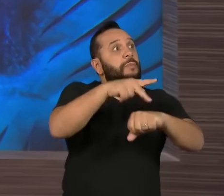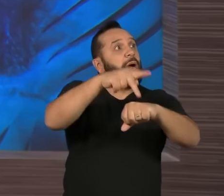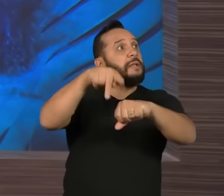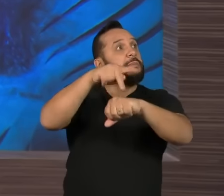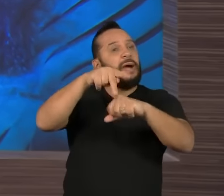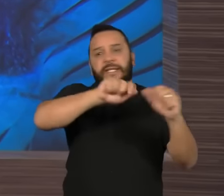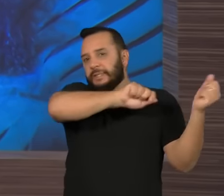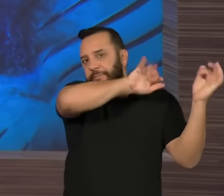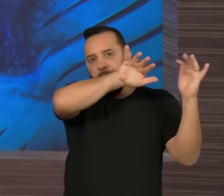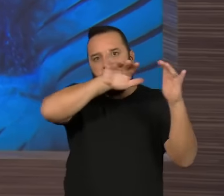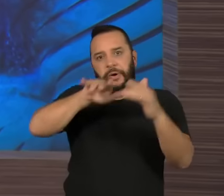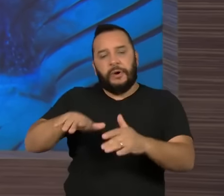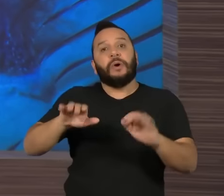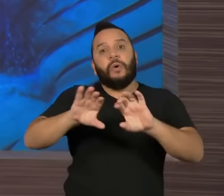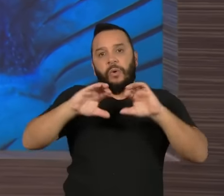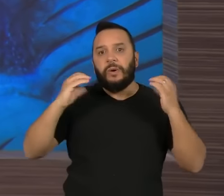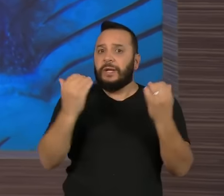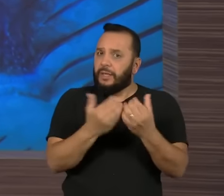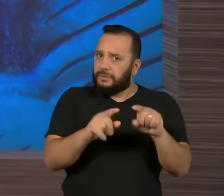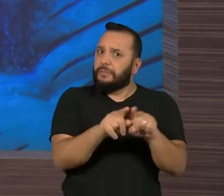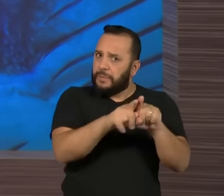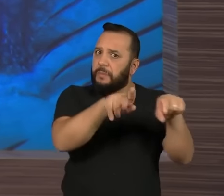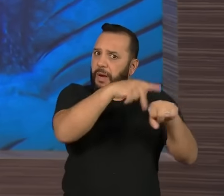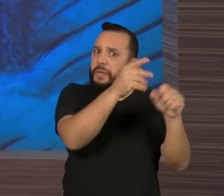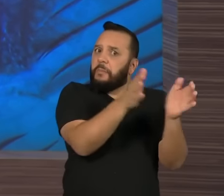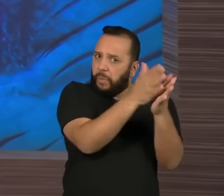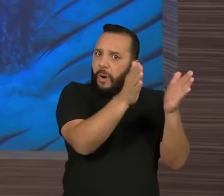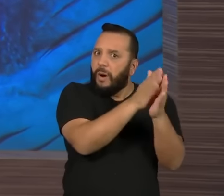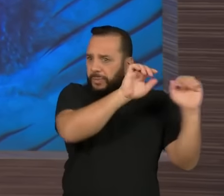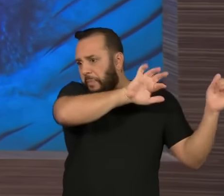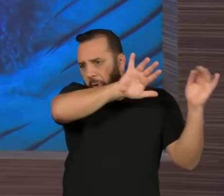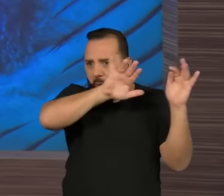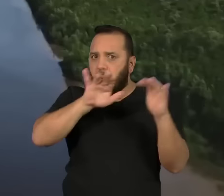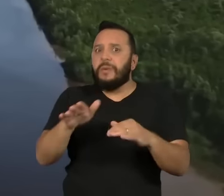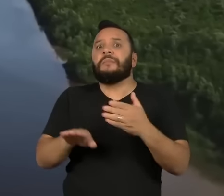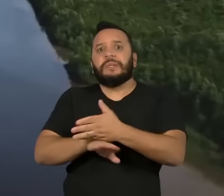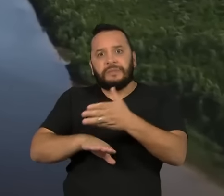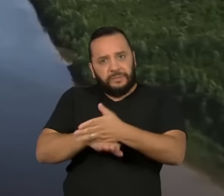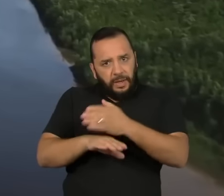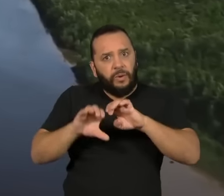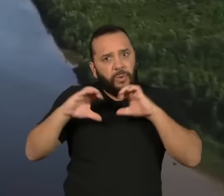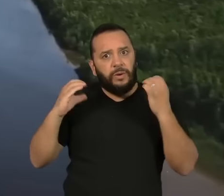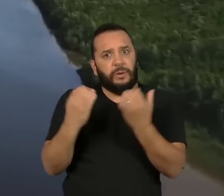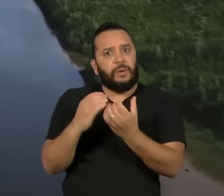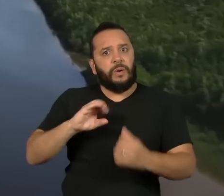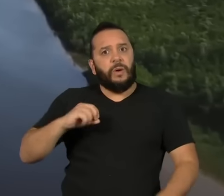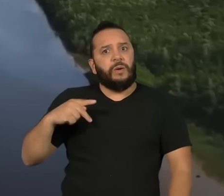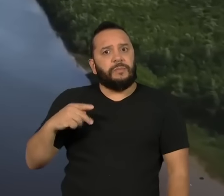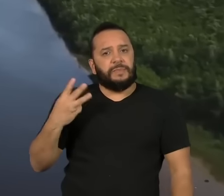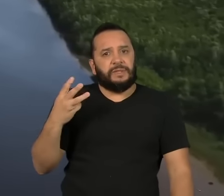para a Conferência do Clima, inclusive os países mais pobres.